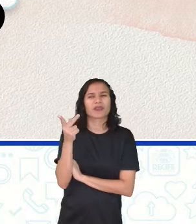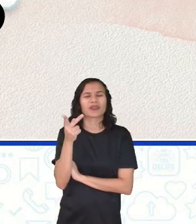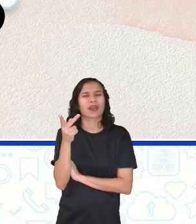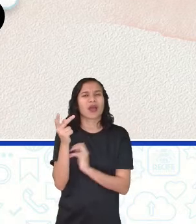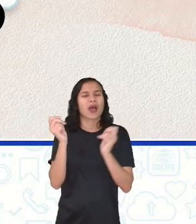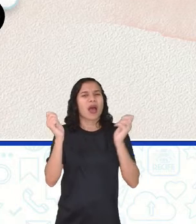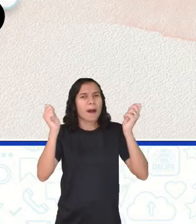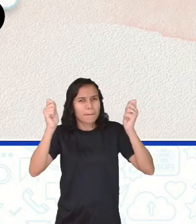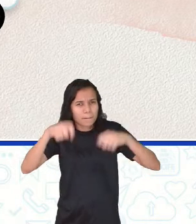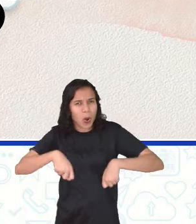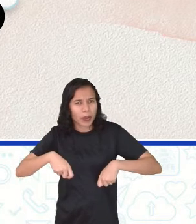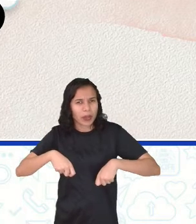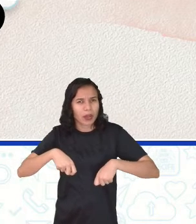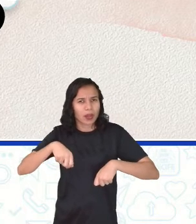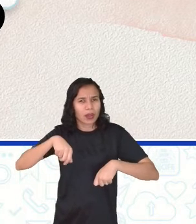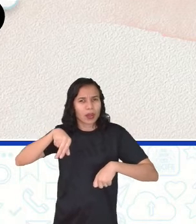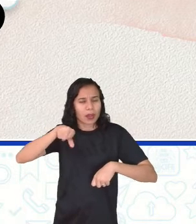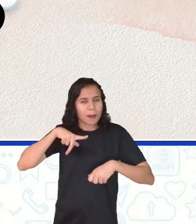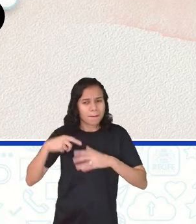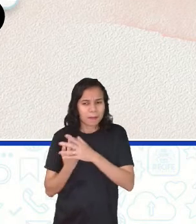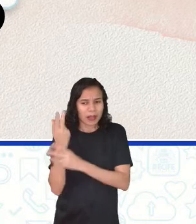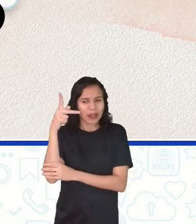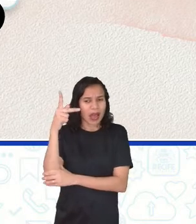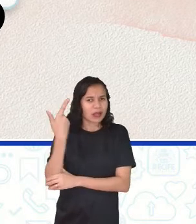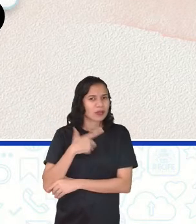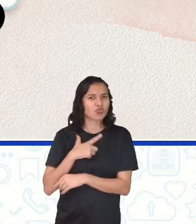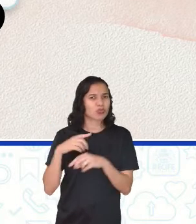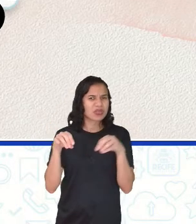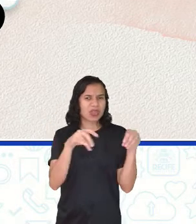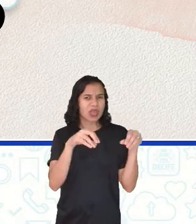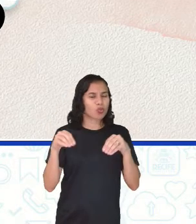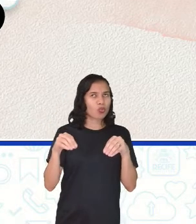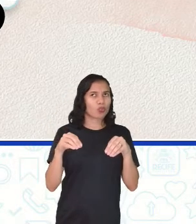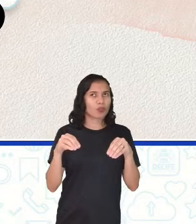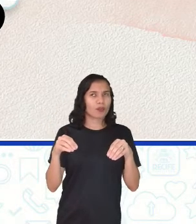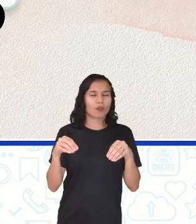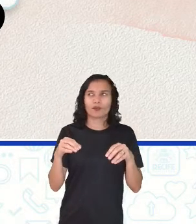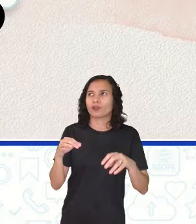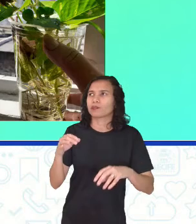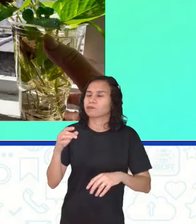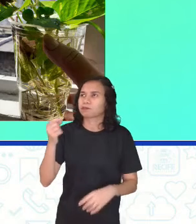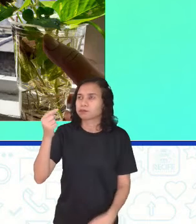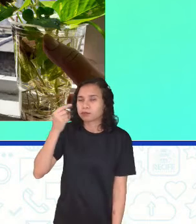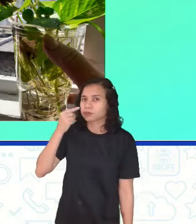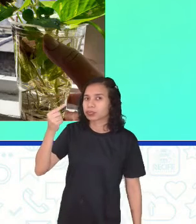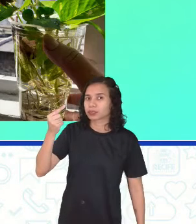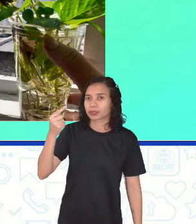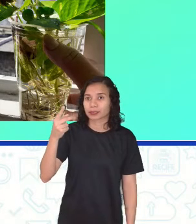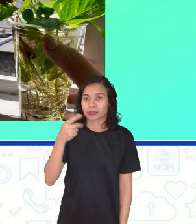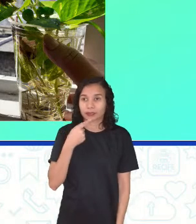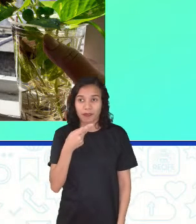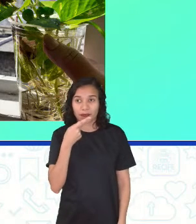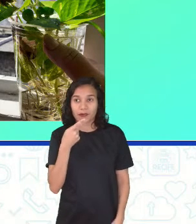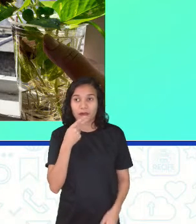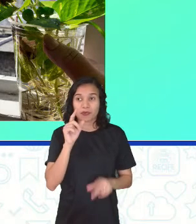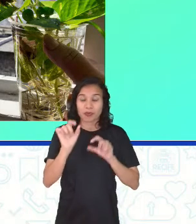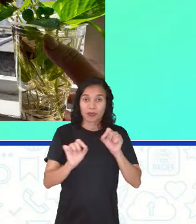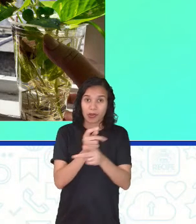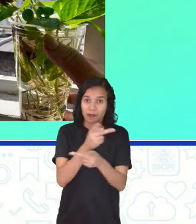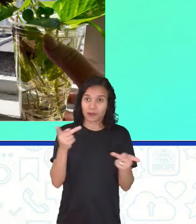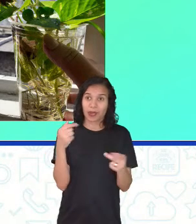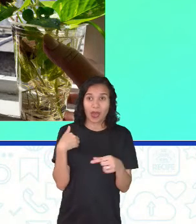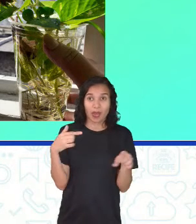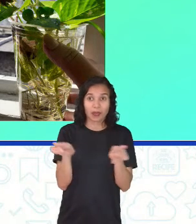É possível cultivar fora do solo? O que é que vocês acham? Então, eu estou trazendo aqui para vocês que eu